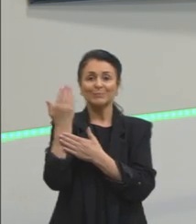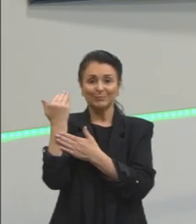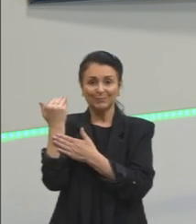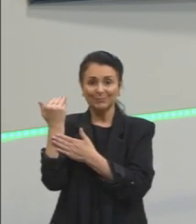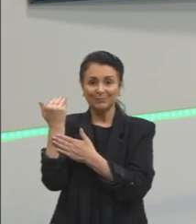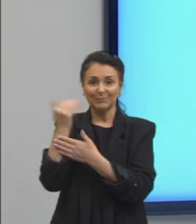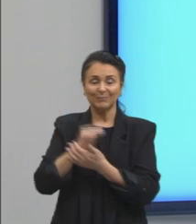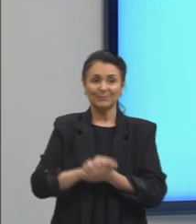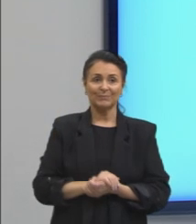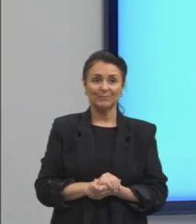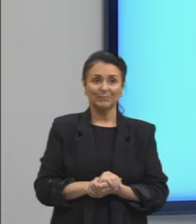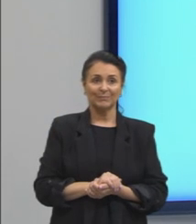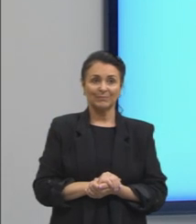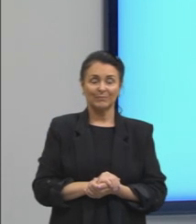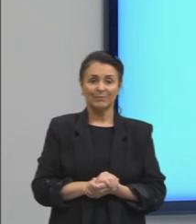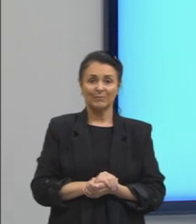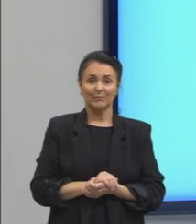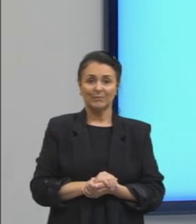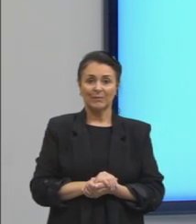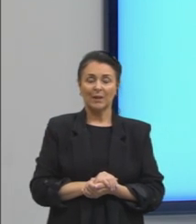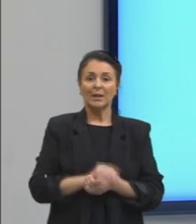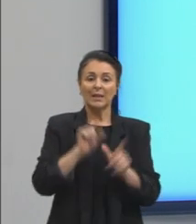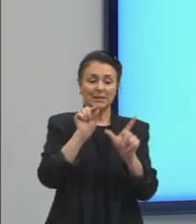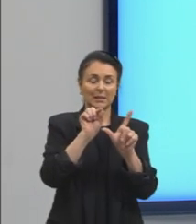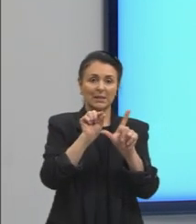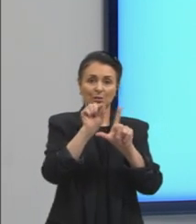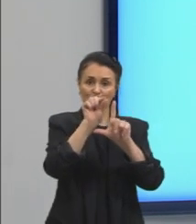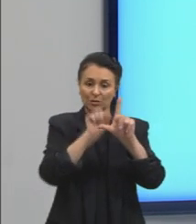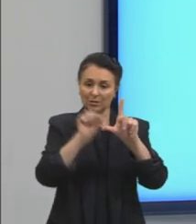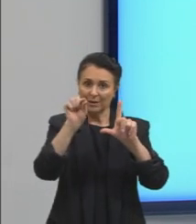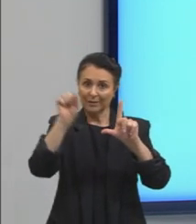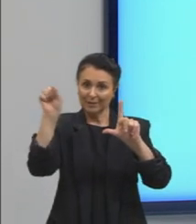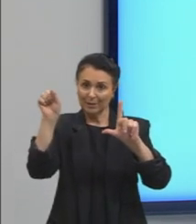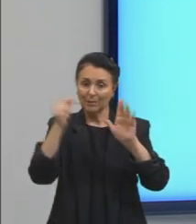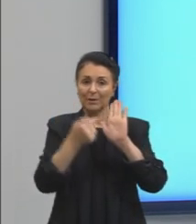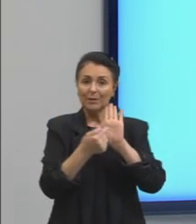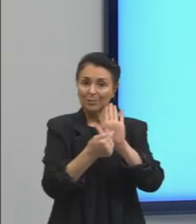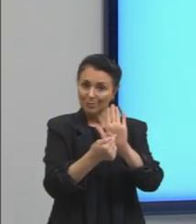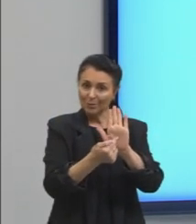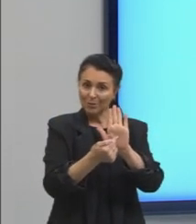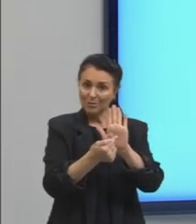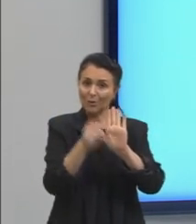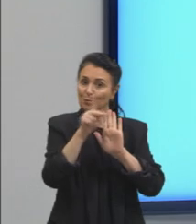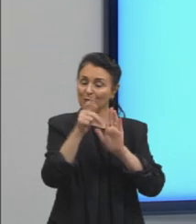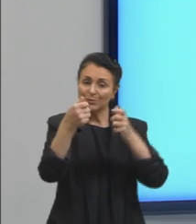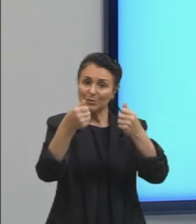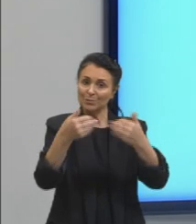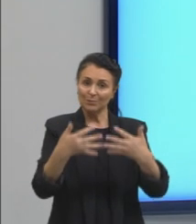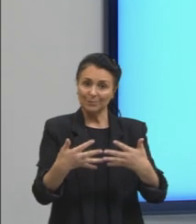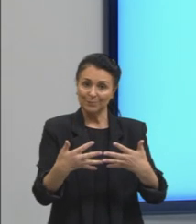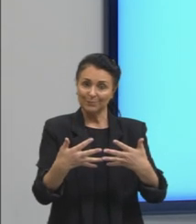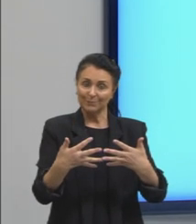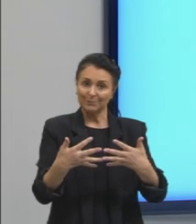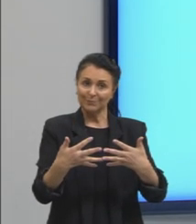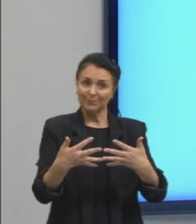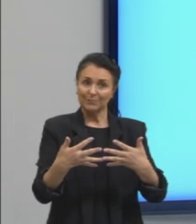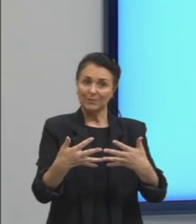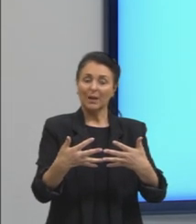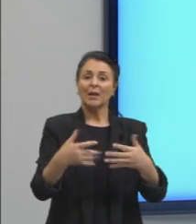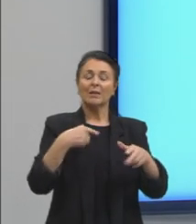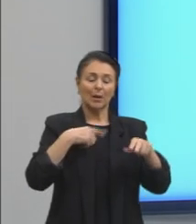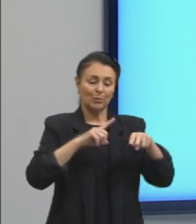anteriores É nesse diagrama aqui ele mostra justamente isso nós temos aqui ó